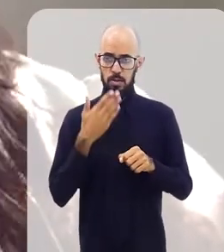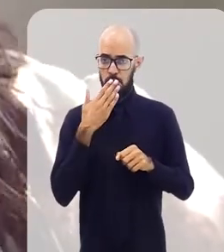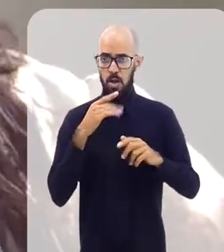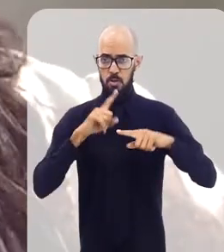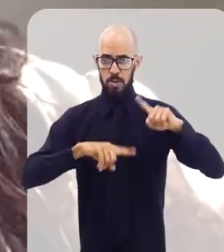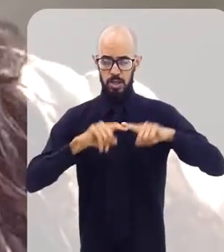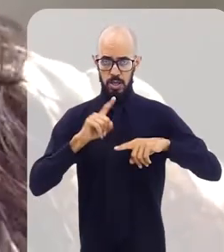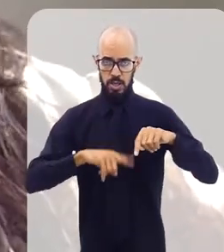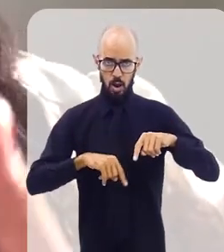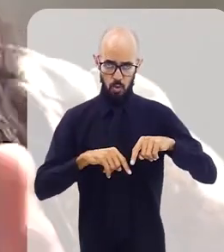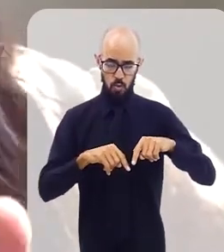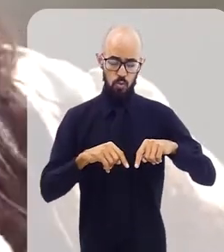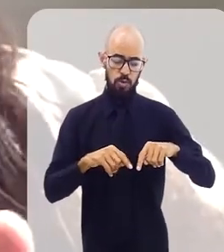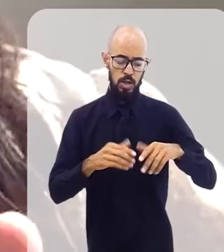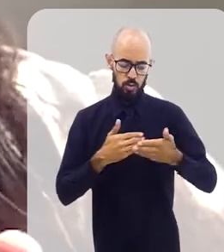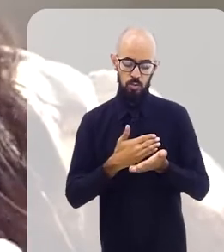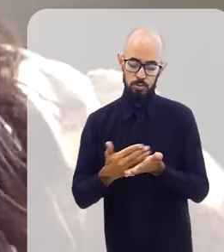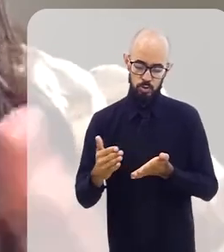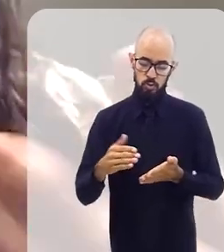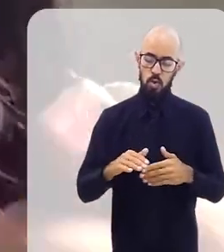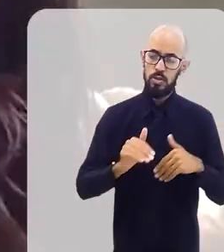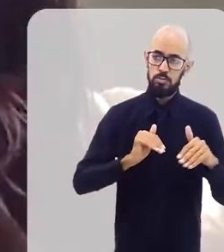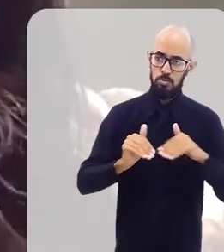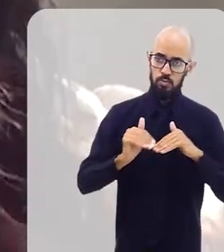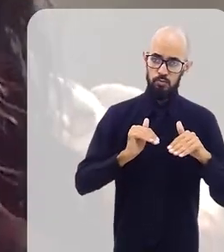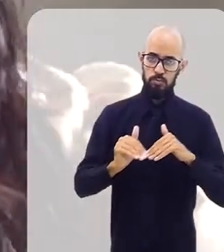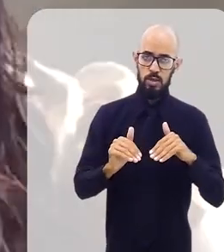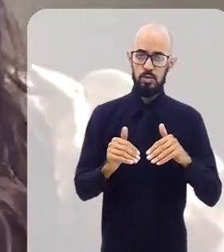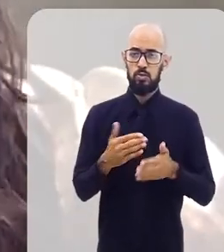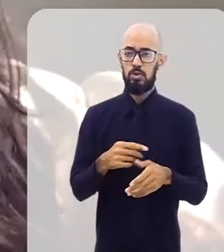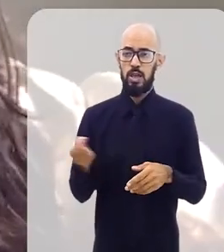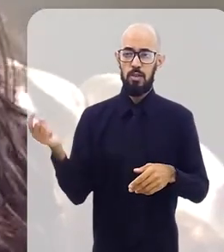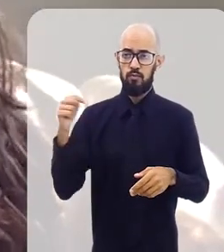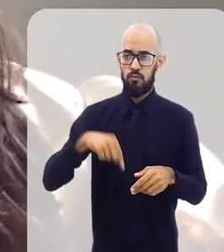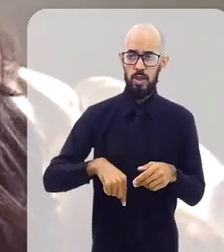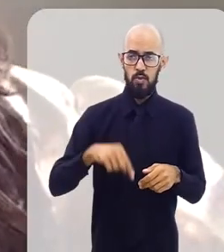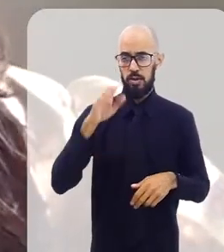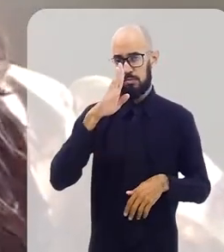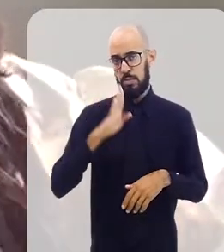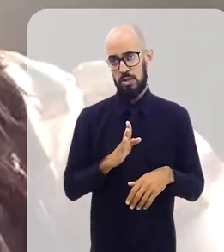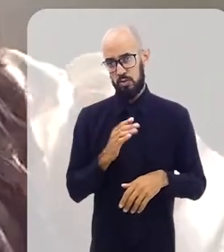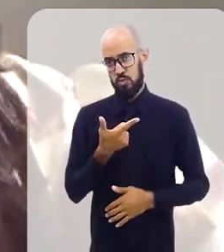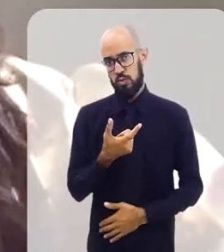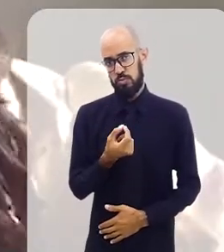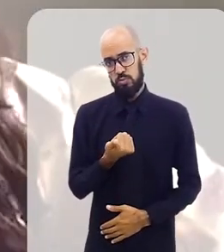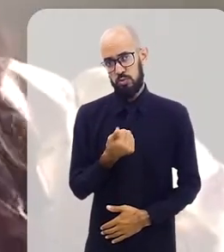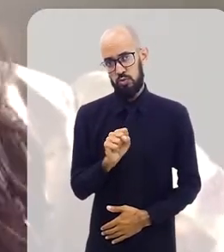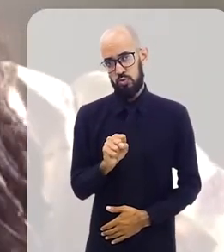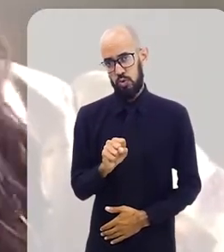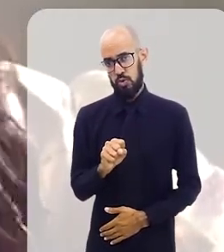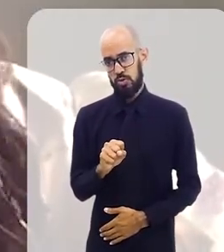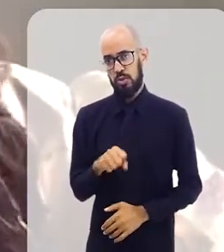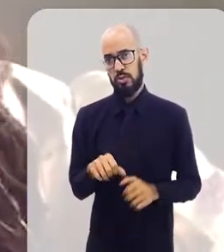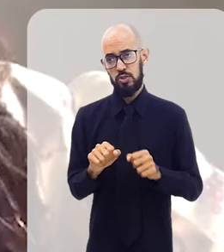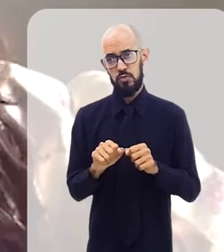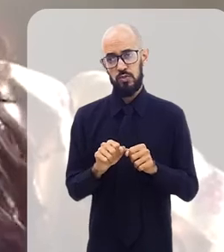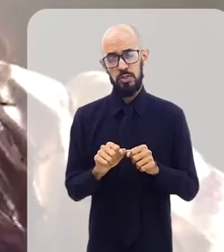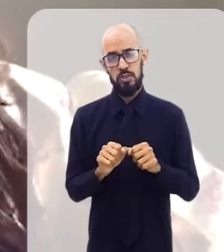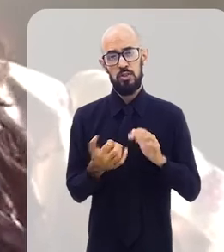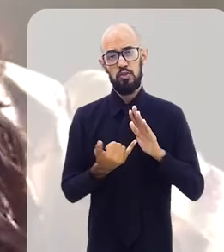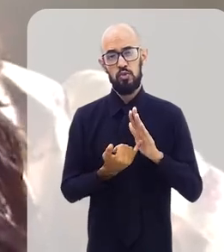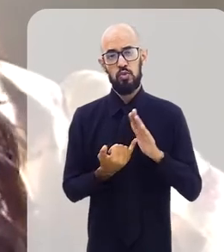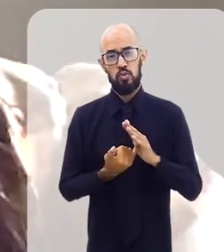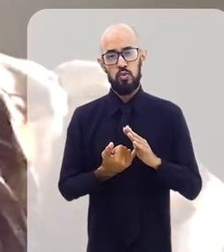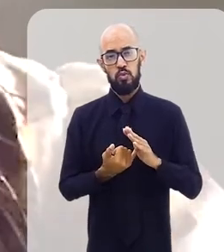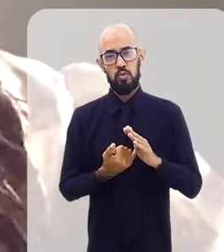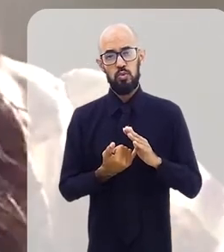são feitas. Então, aí começou o movimento. E aí ele veio para o Brasil e em 2018 a gente se tornou Instituto Fashion Revolution, né?